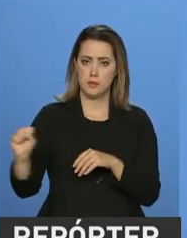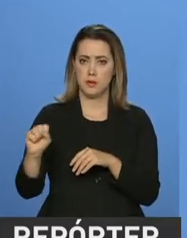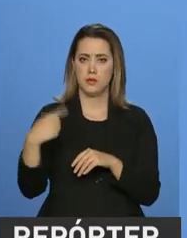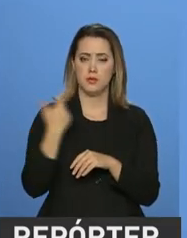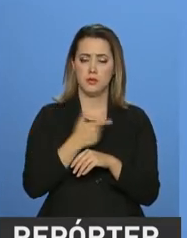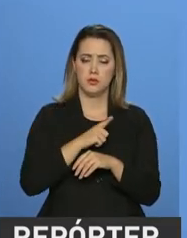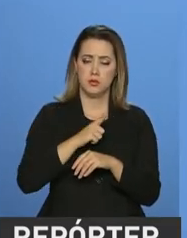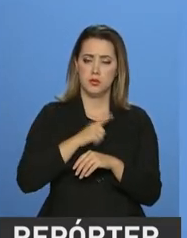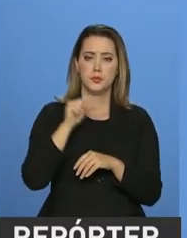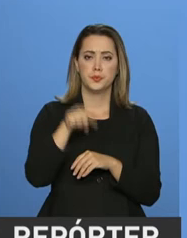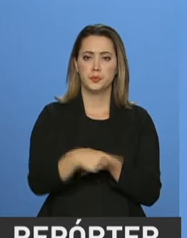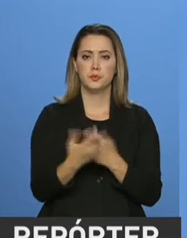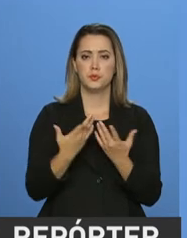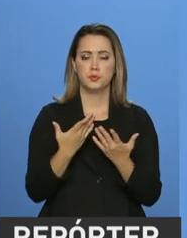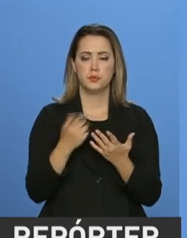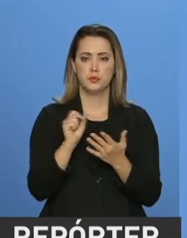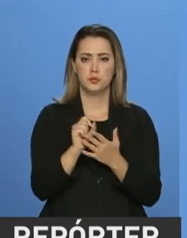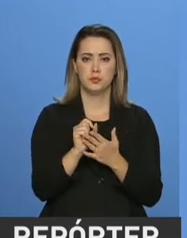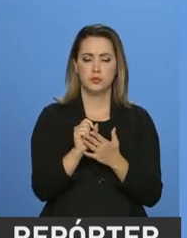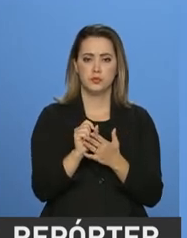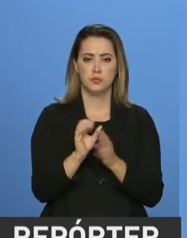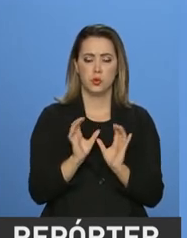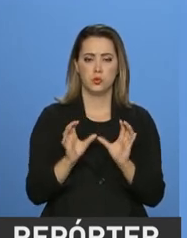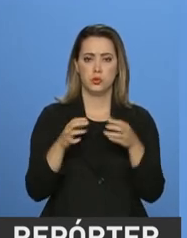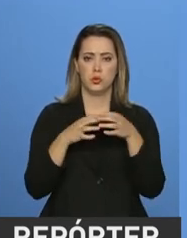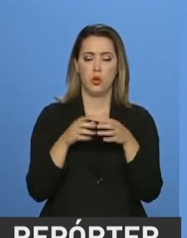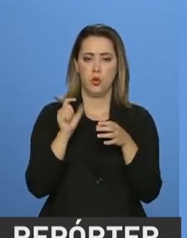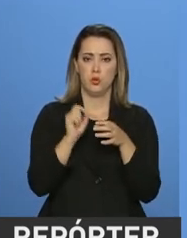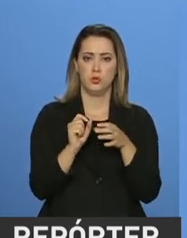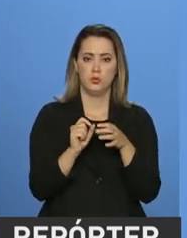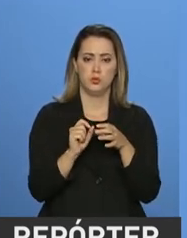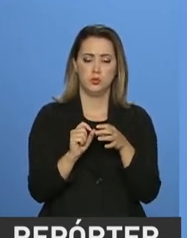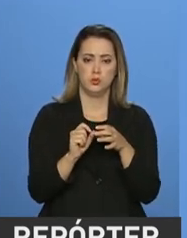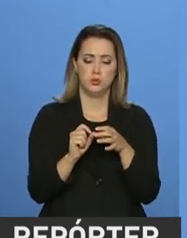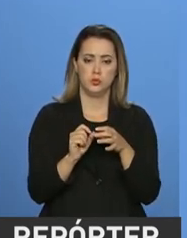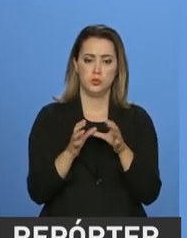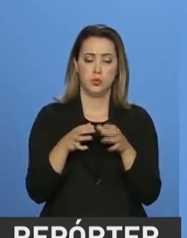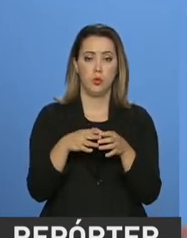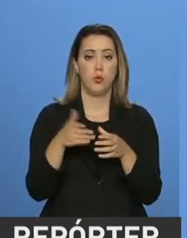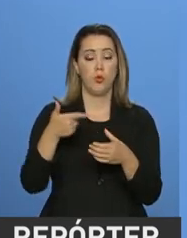ainda na área de concessões na área de